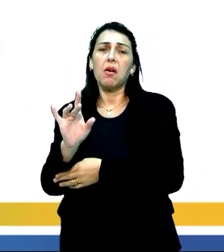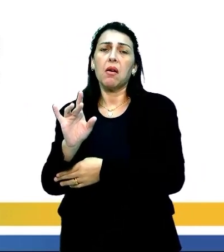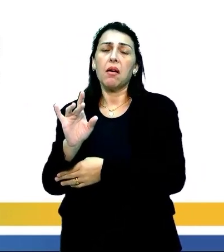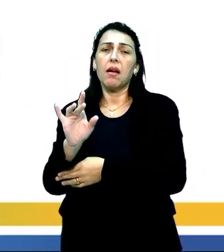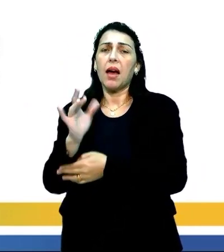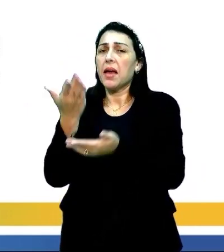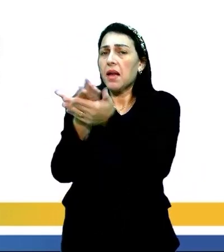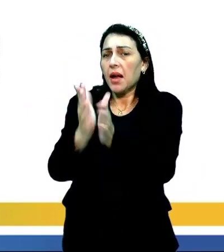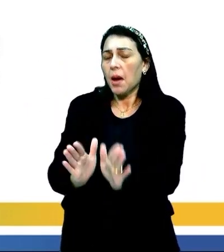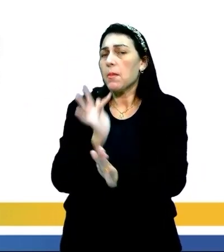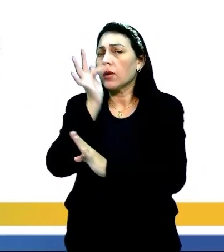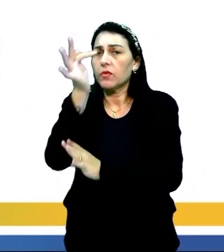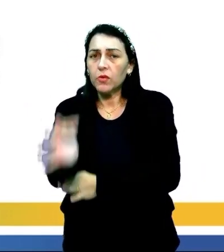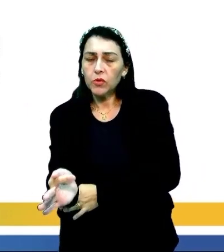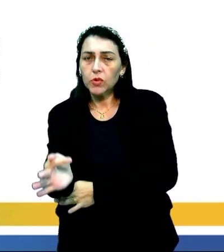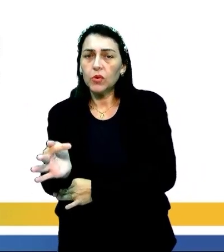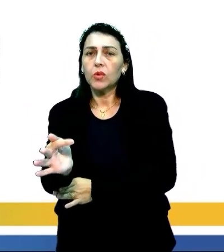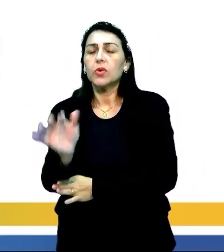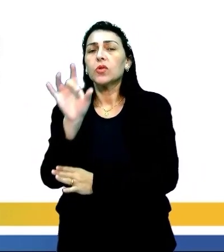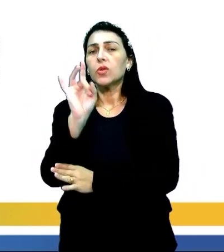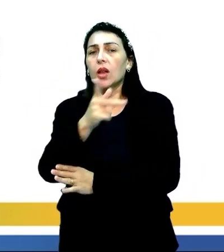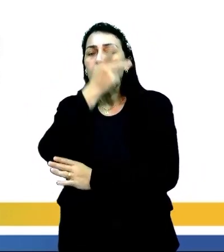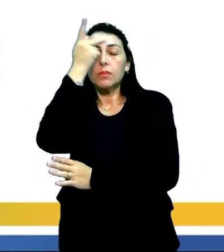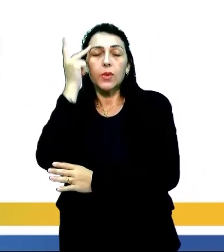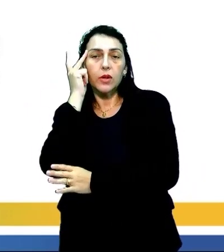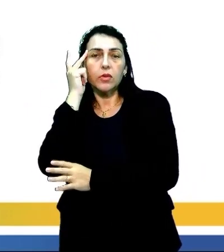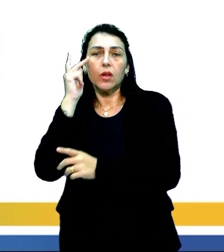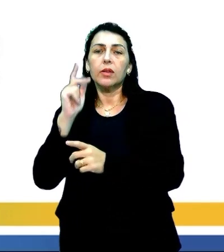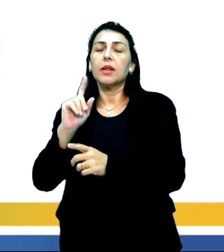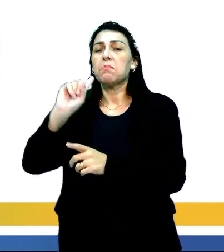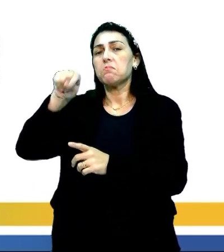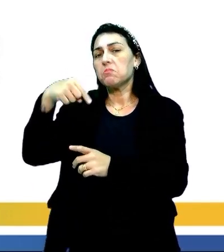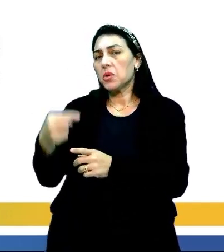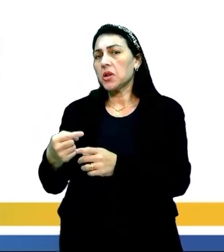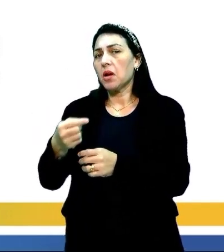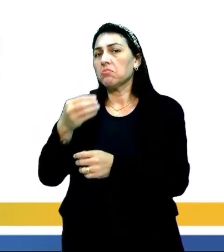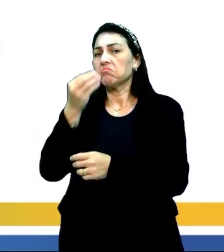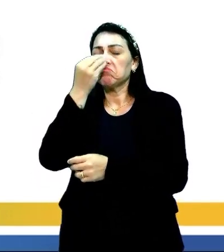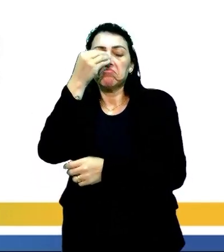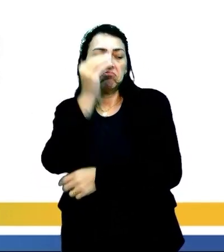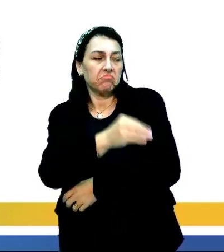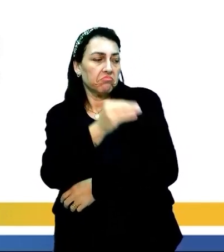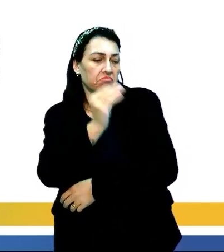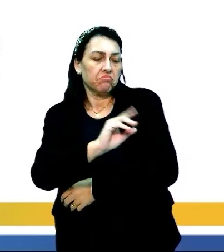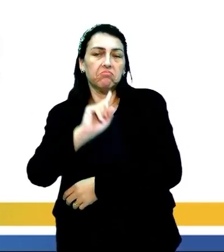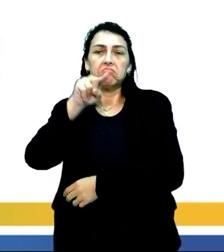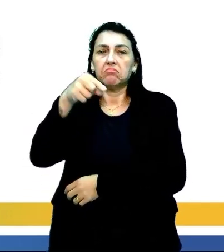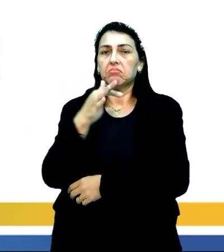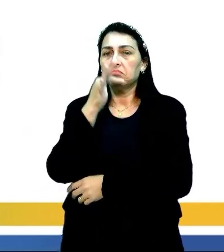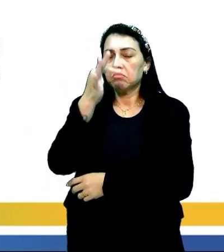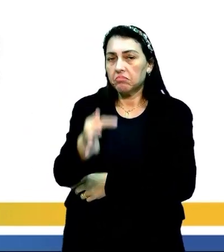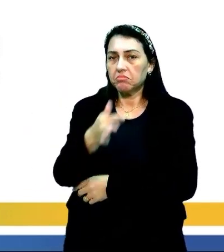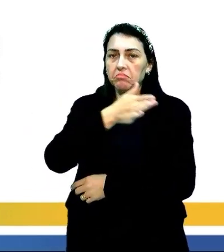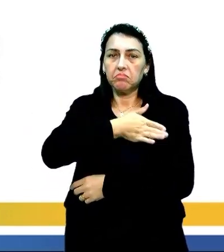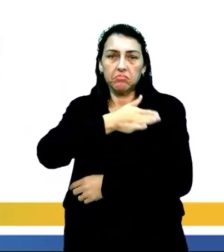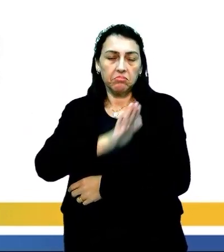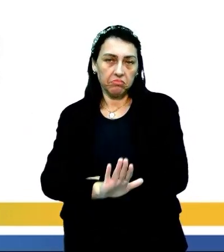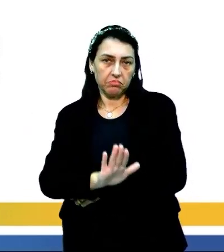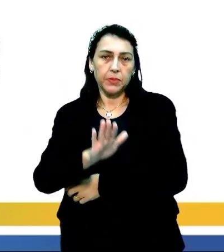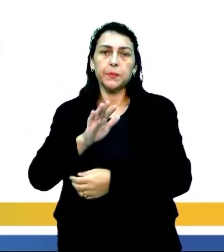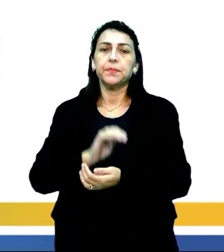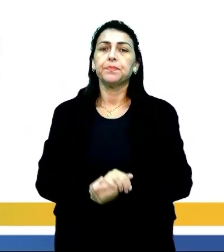cair, assim, no gosto das pessoas, mas logo, logo as pessoas iriam não gostar mais, elas